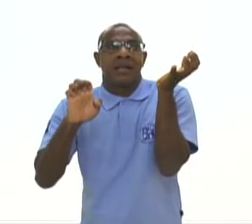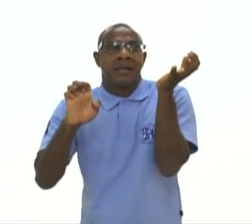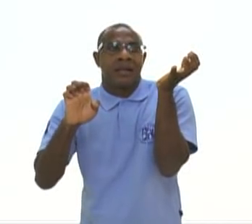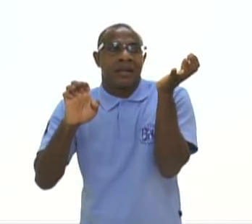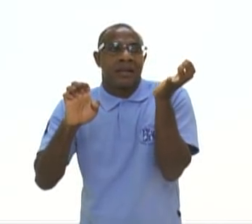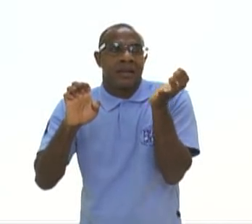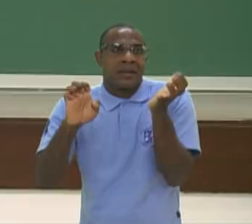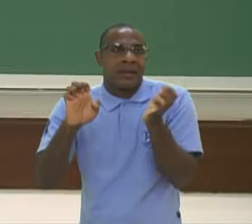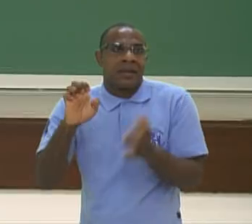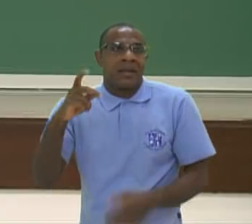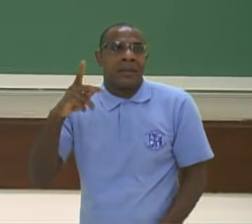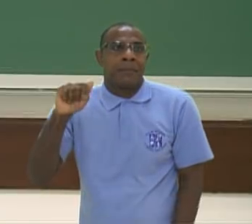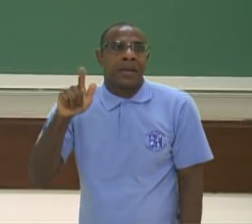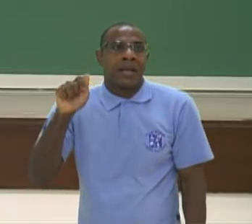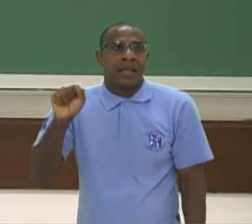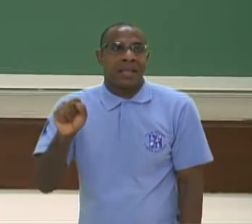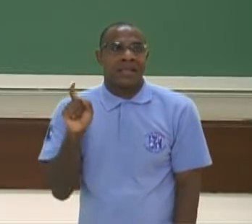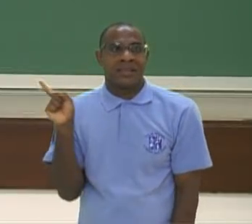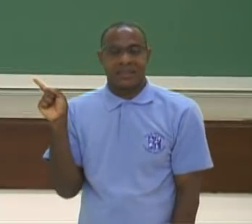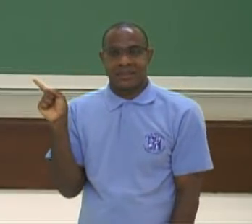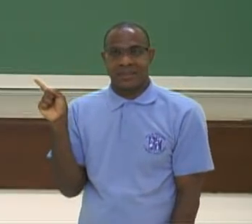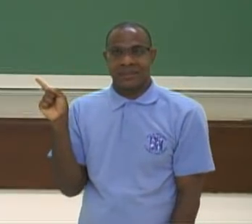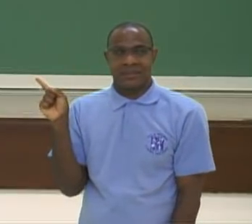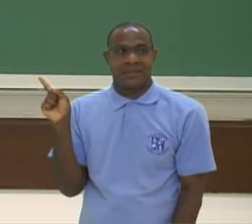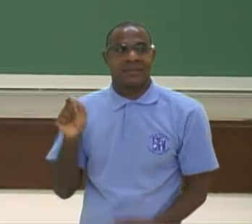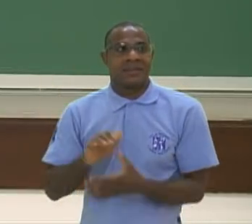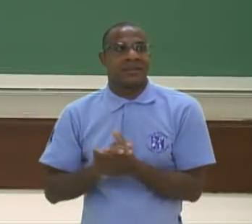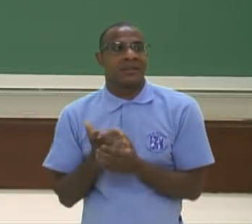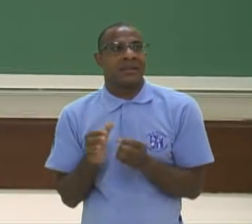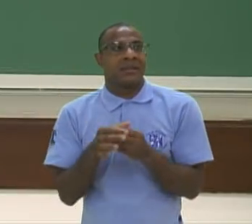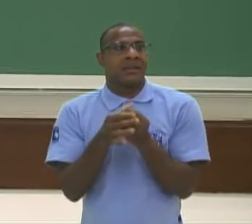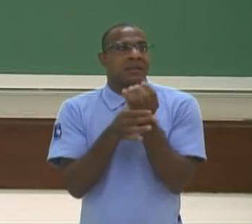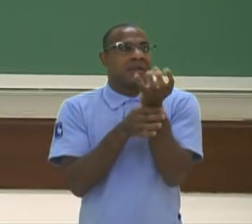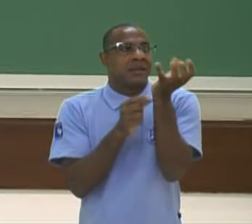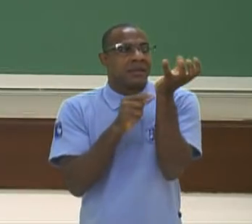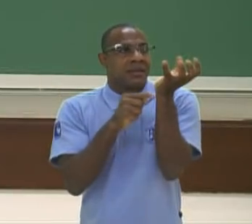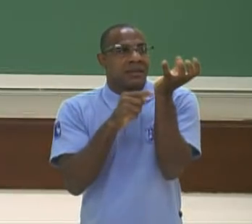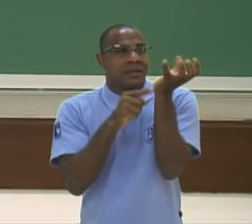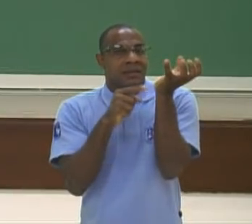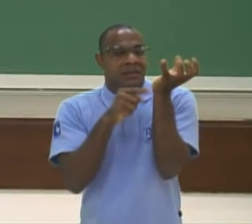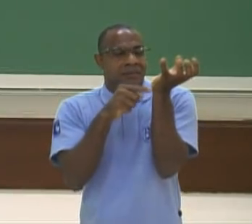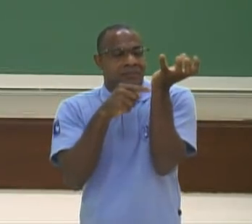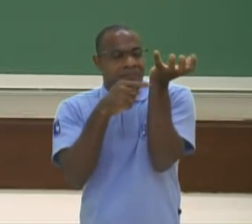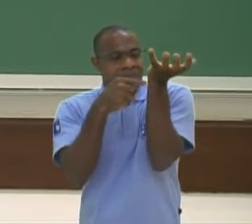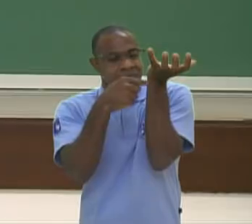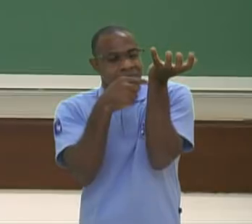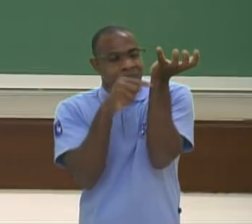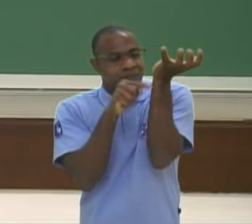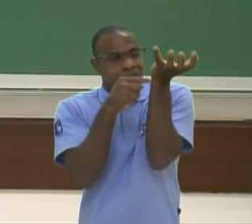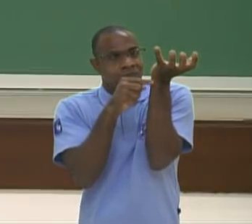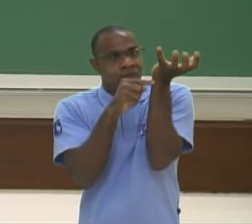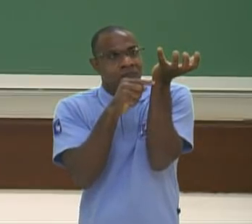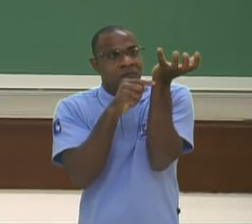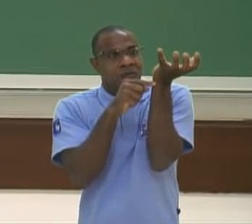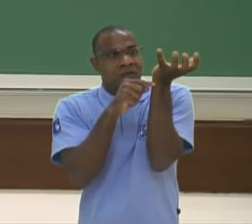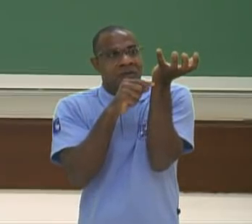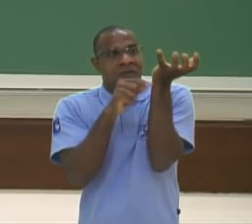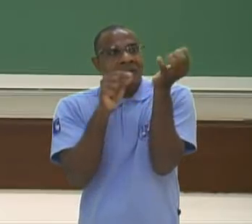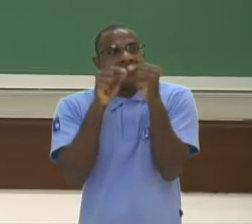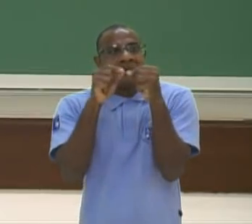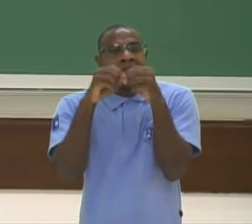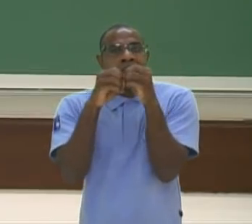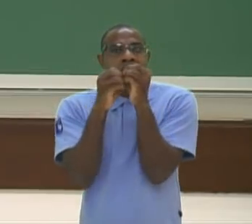folhinhas verdes que a gente tem embaixo da flor. Elas vão ajudar a fazer o botão da